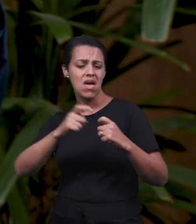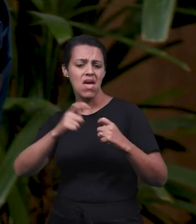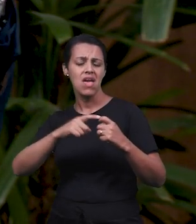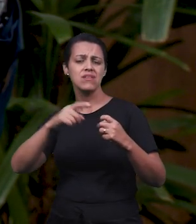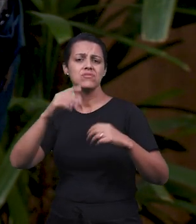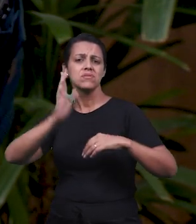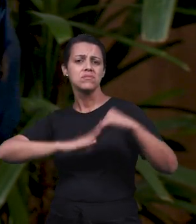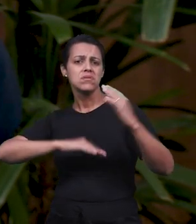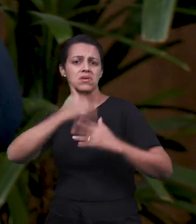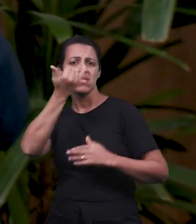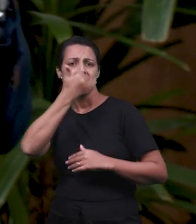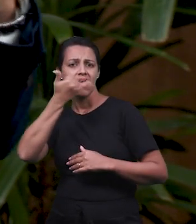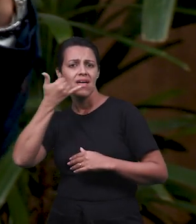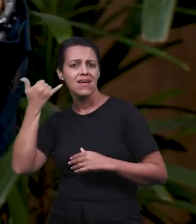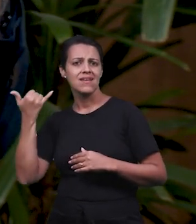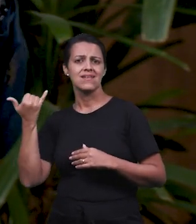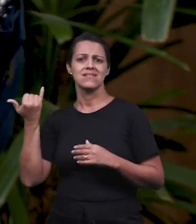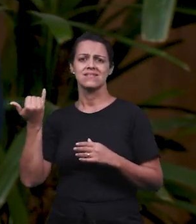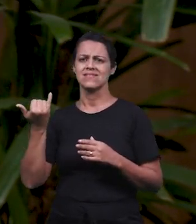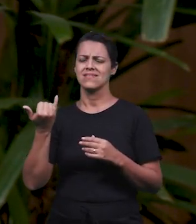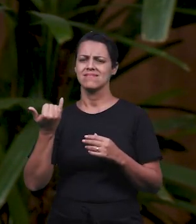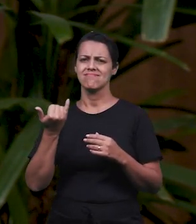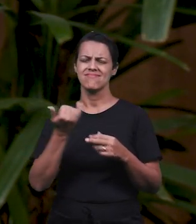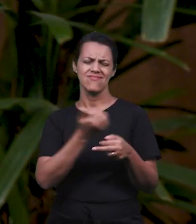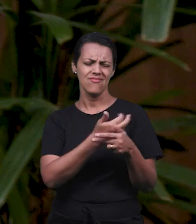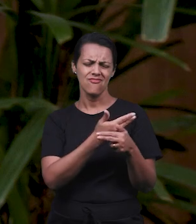e de várias